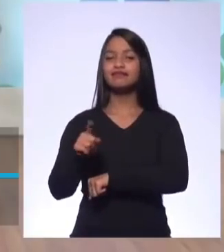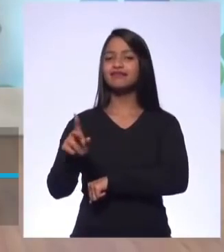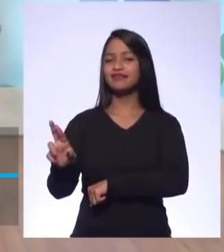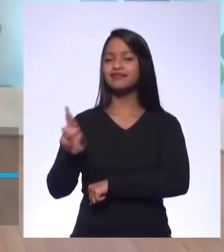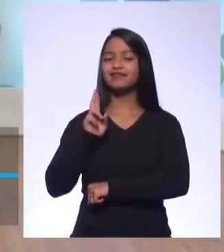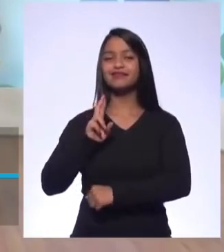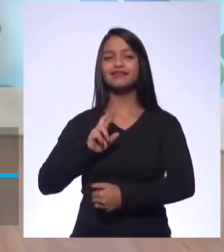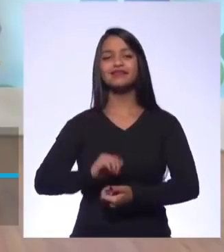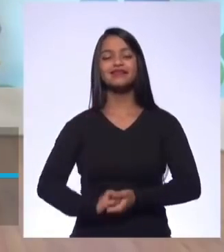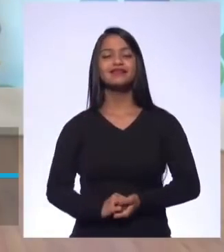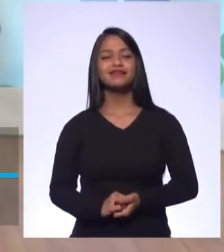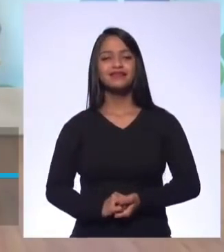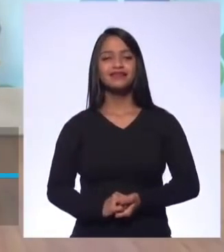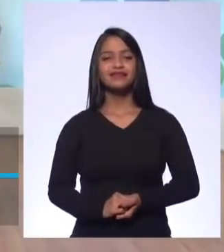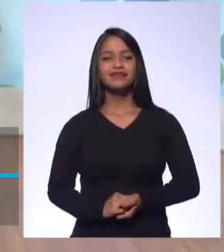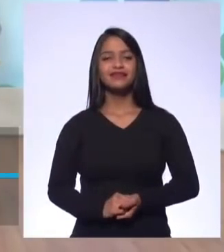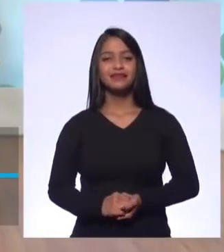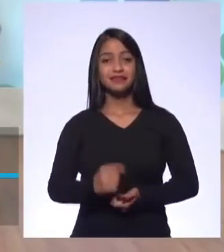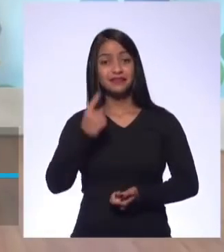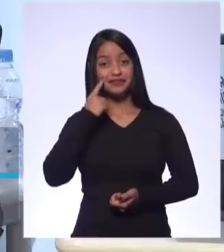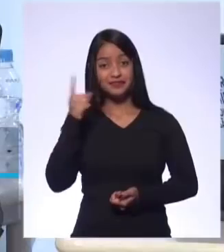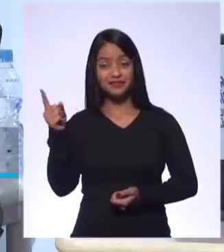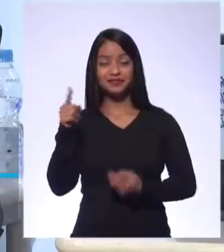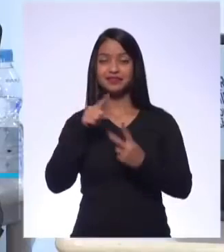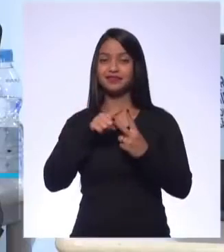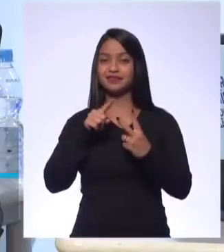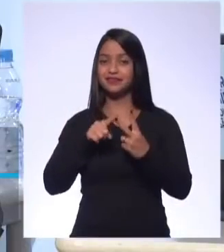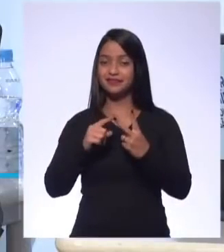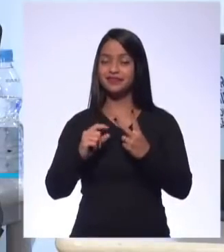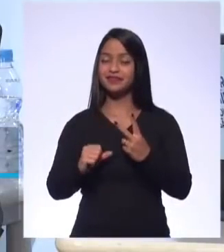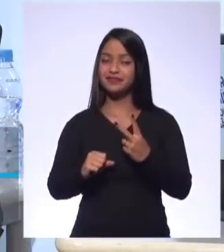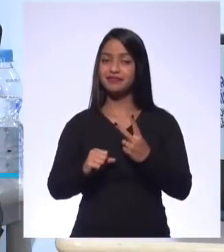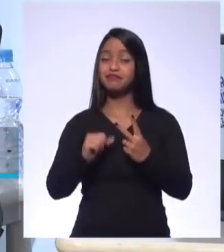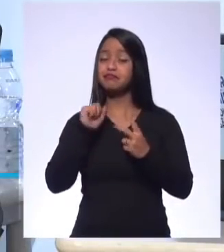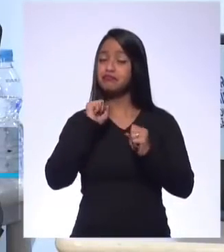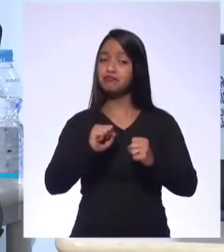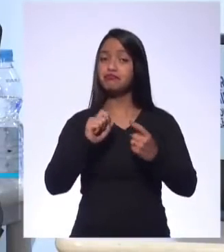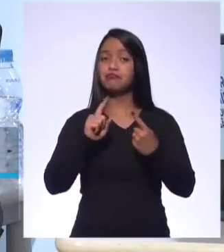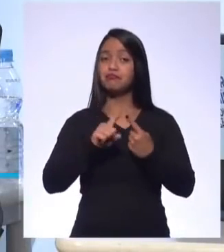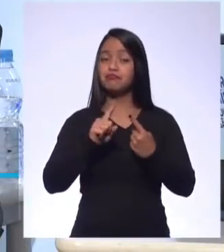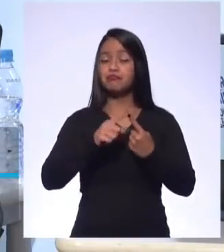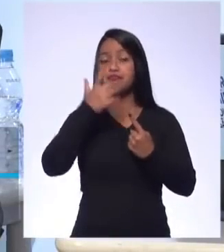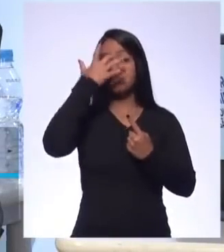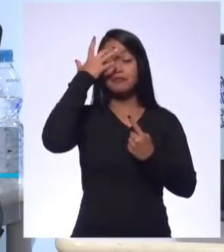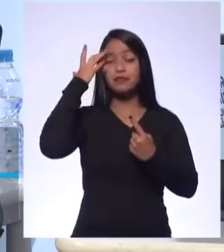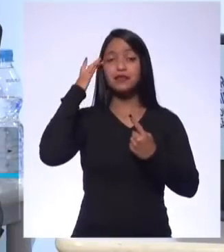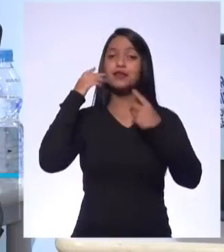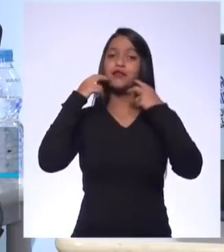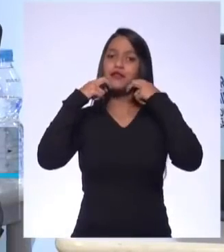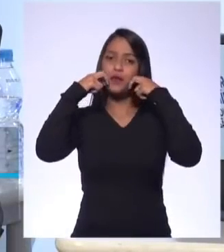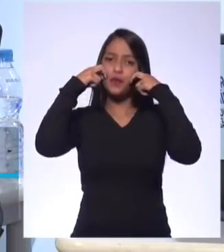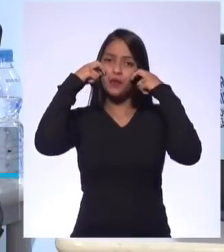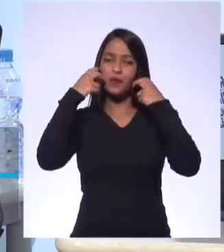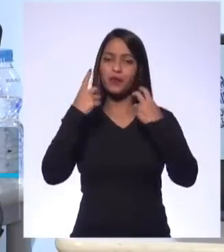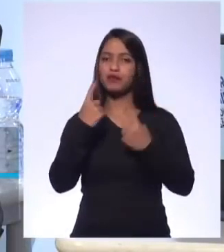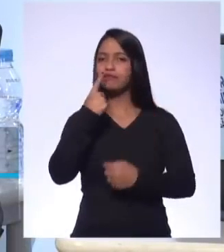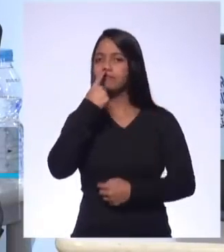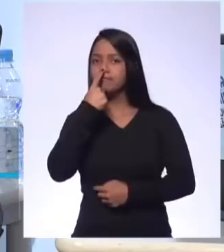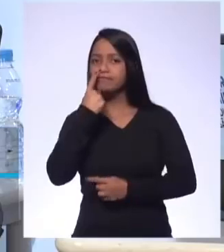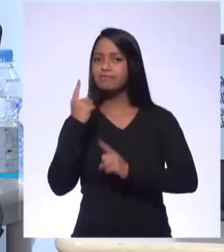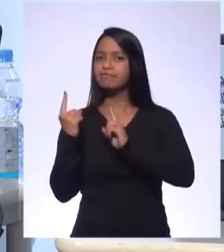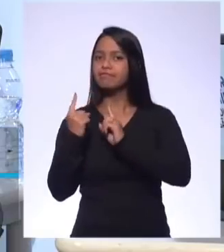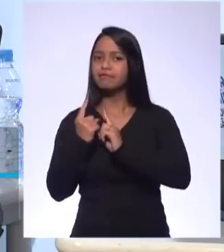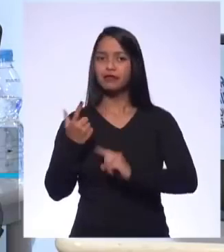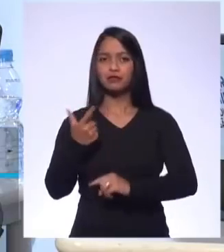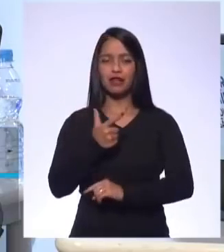retornar. Então, gente, aqui tivemos duas situações. De repente, alguém que, sei lá, com vergonha, falta de proximidade, falaria de uma forma não tão